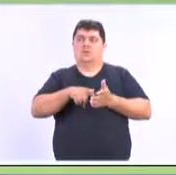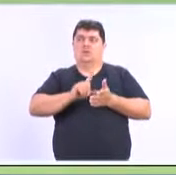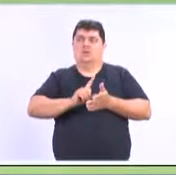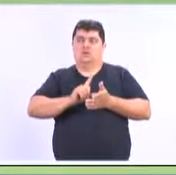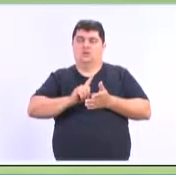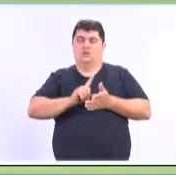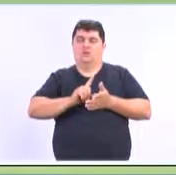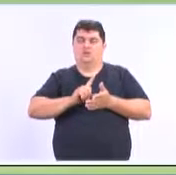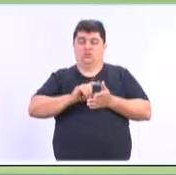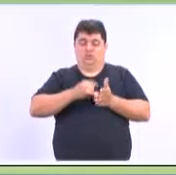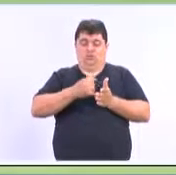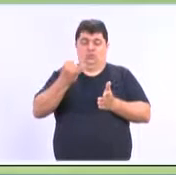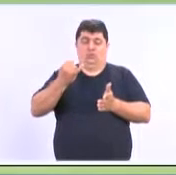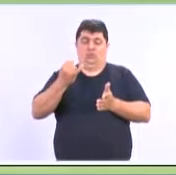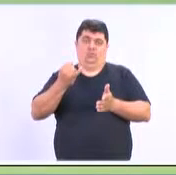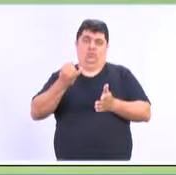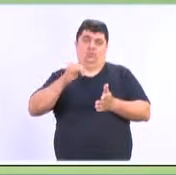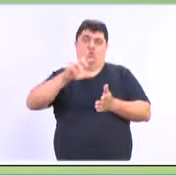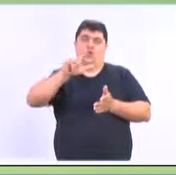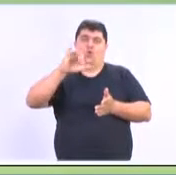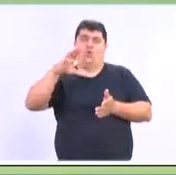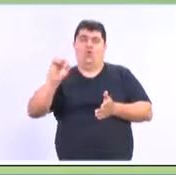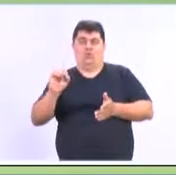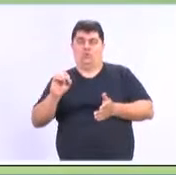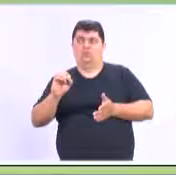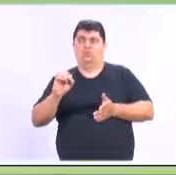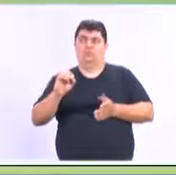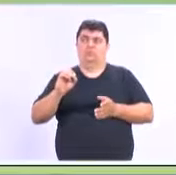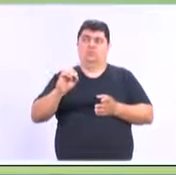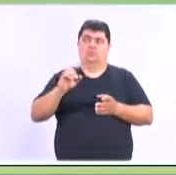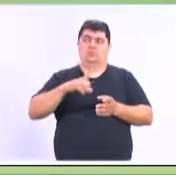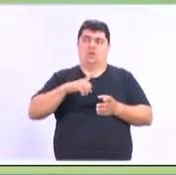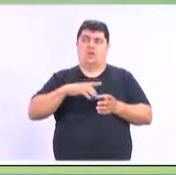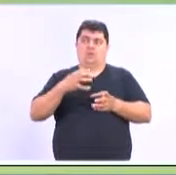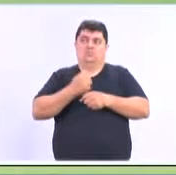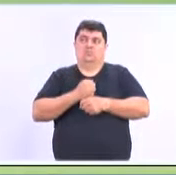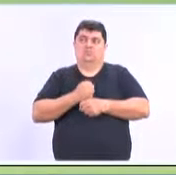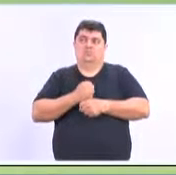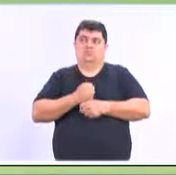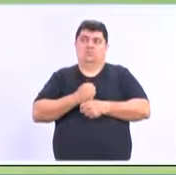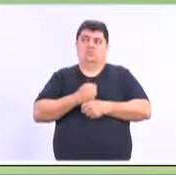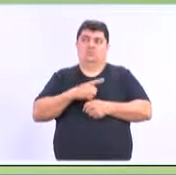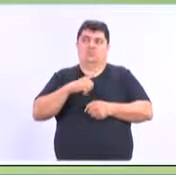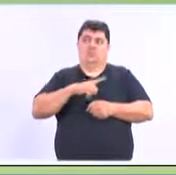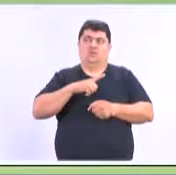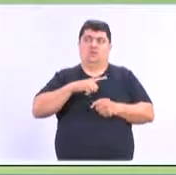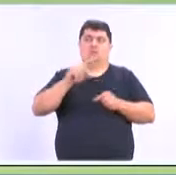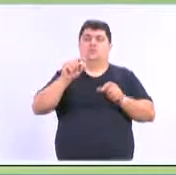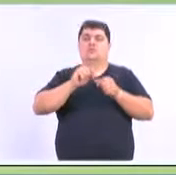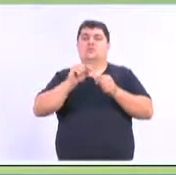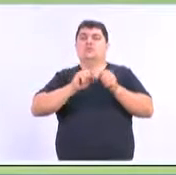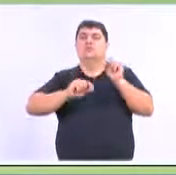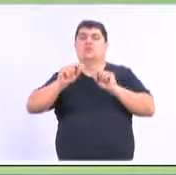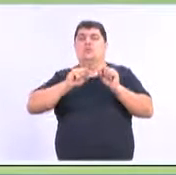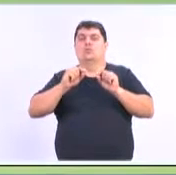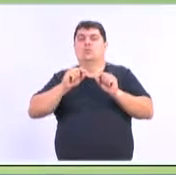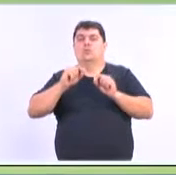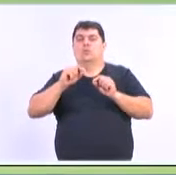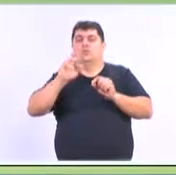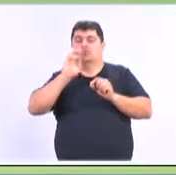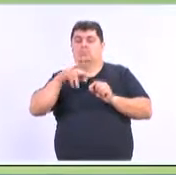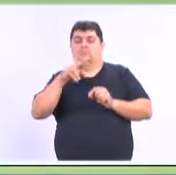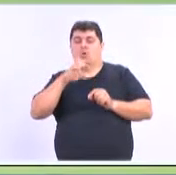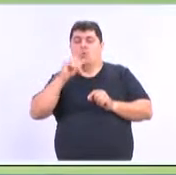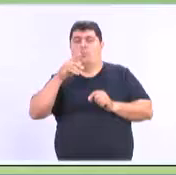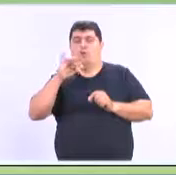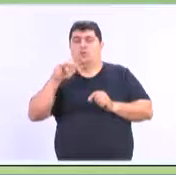despesas com tributos sobre o lucro, que é o tal do resultado operacional. Ele é obtido através do resultado operacional,